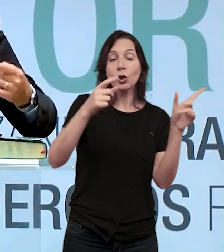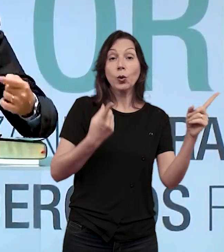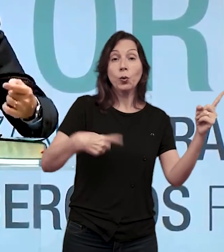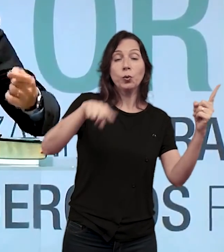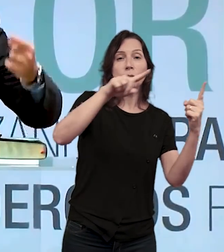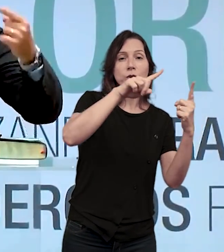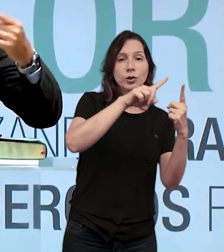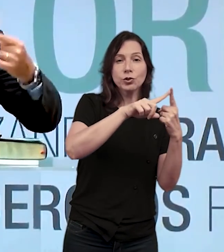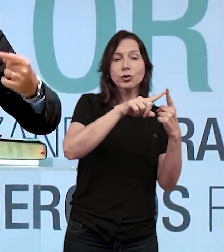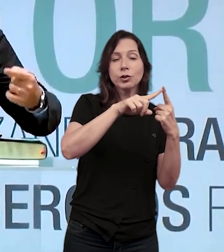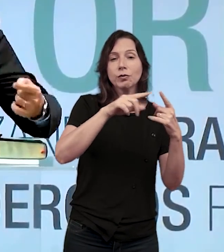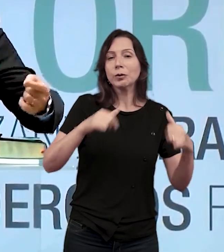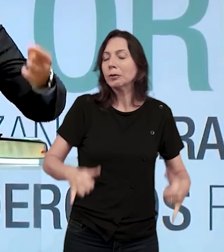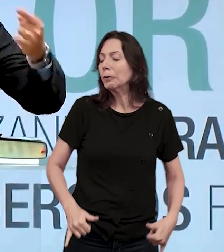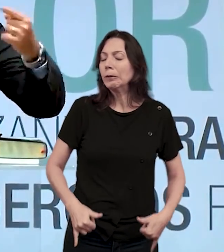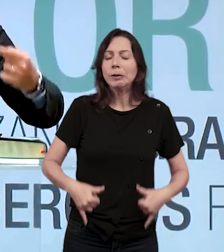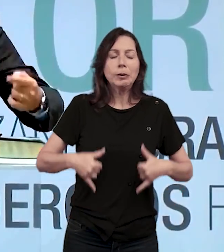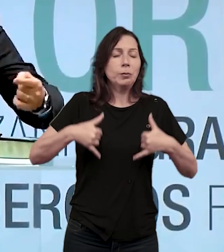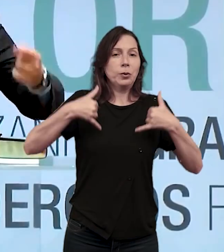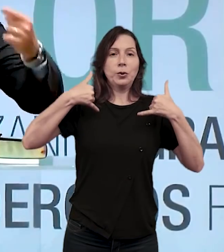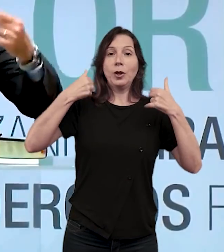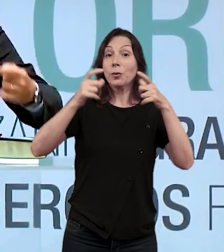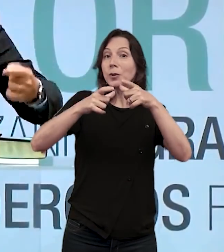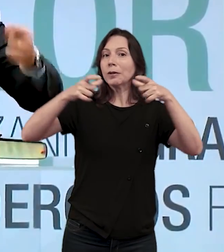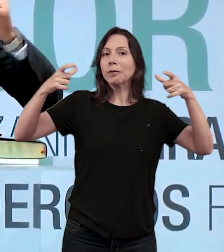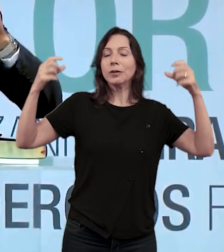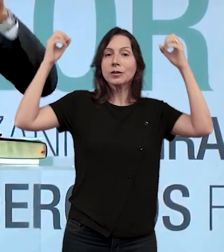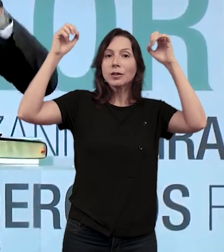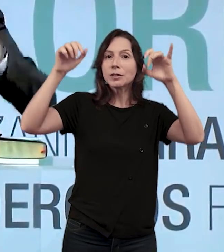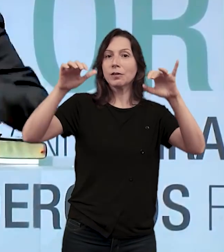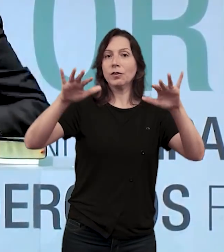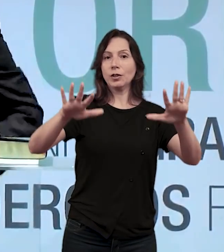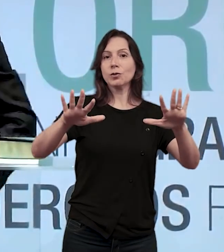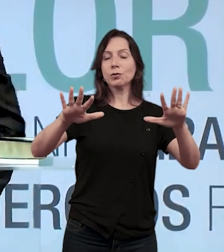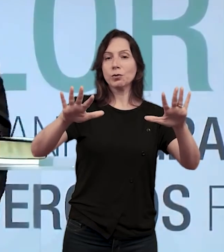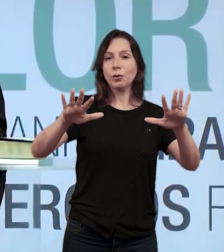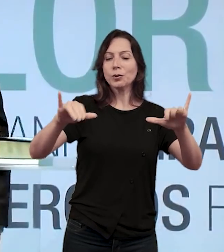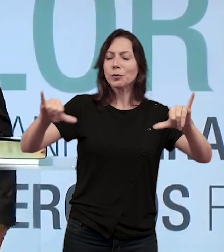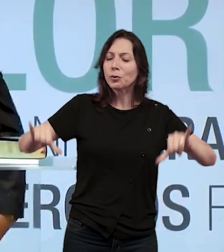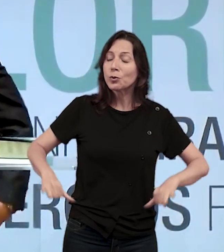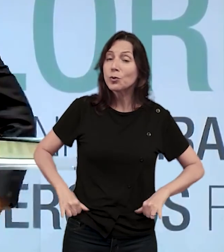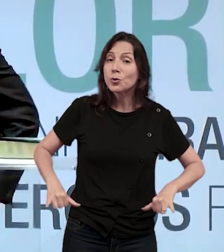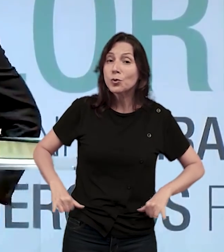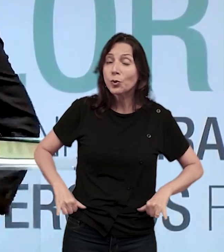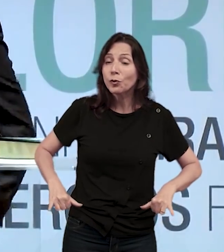com a grandeza das revelações, foi-me posto um espinho na carne.